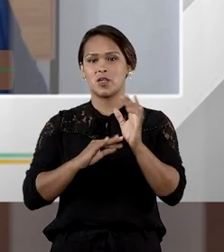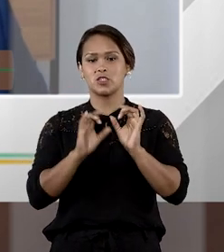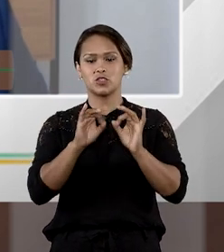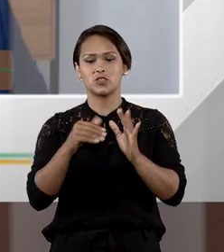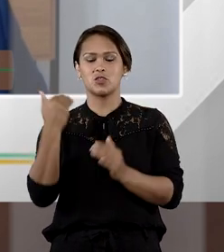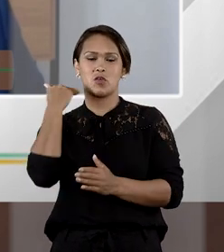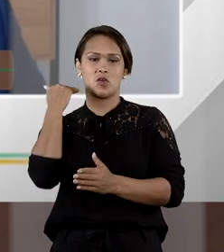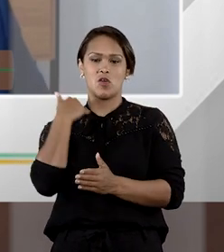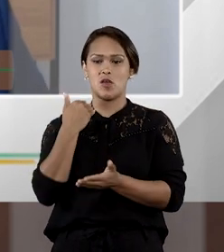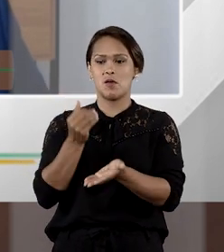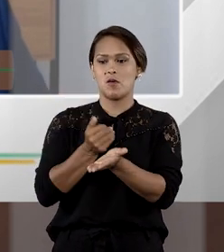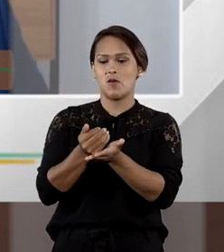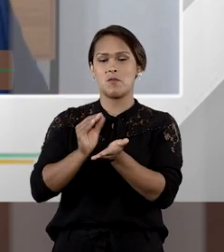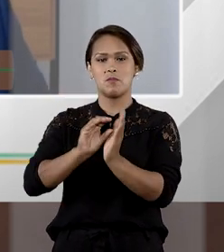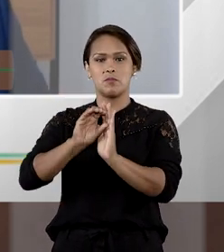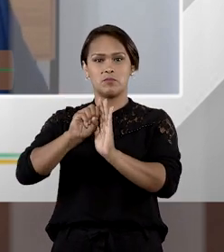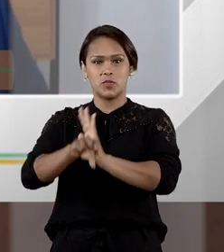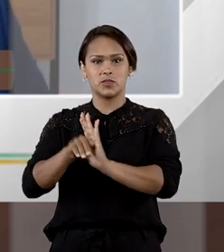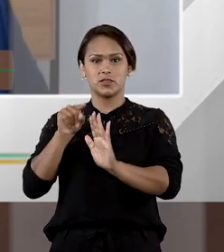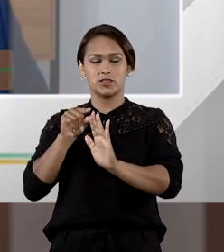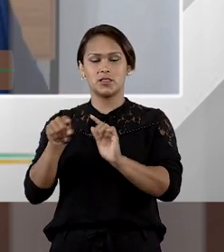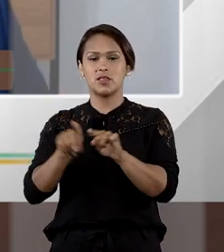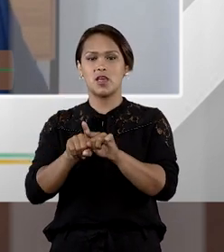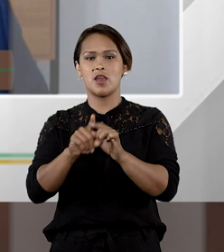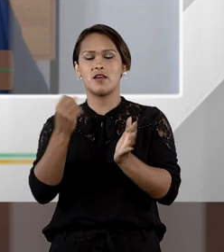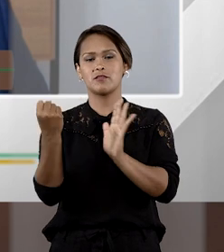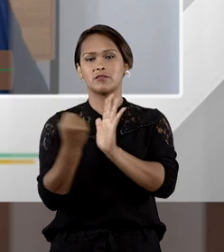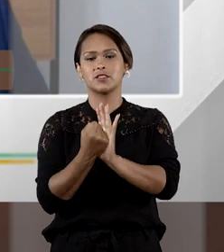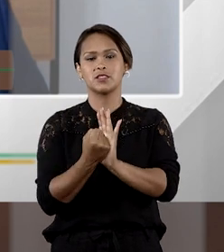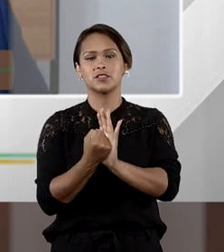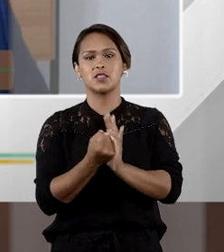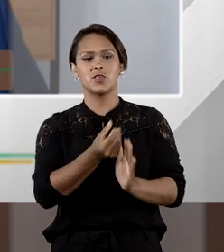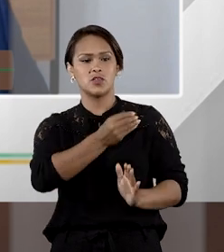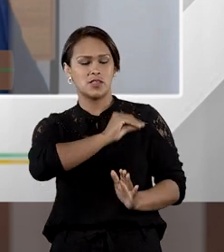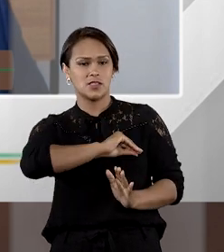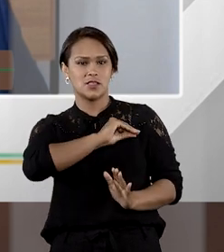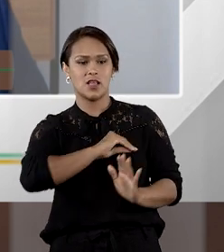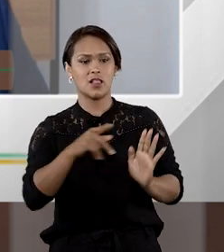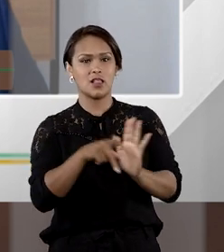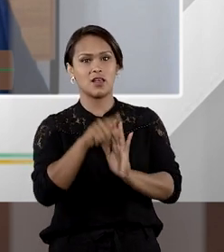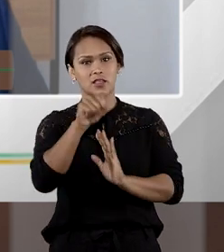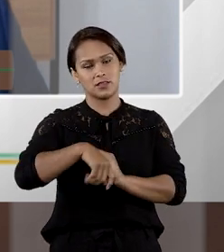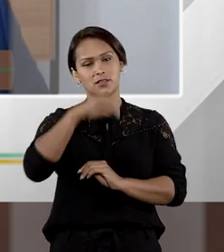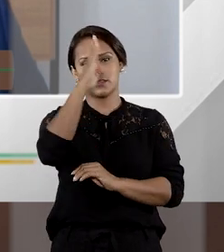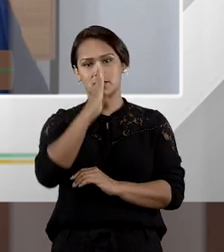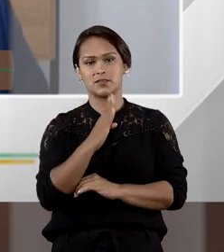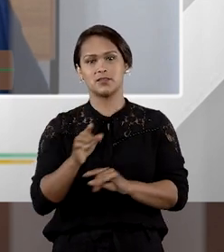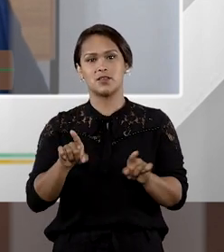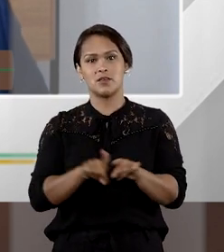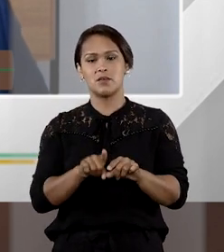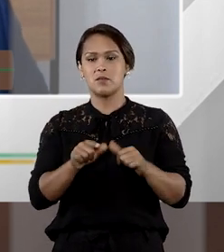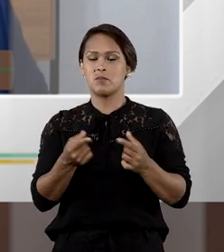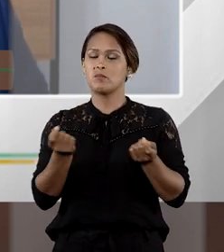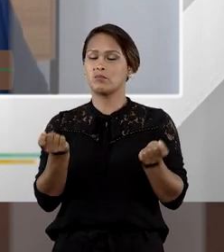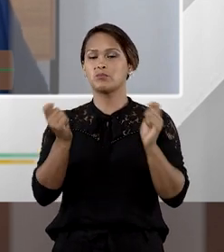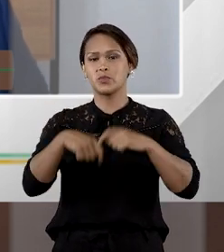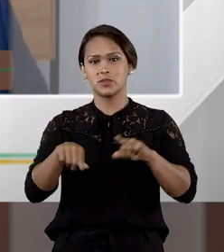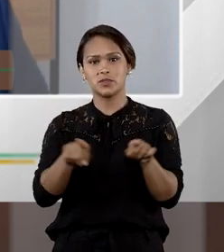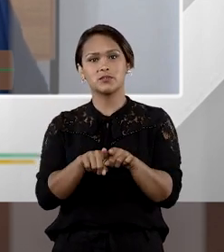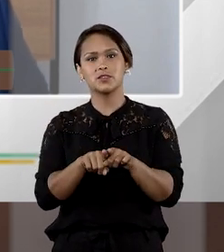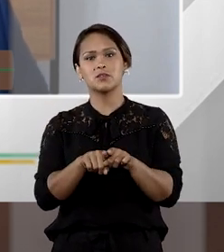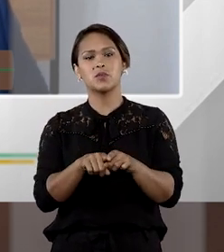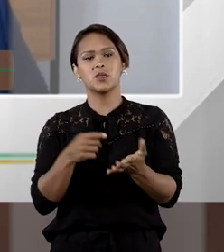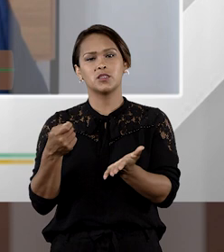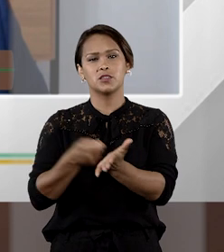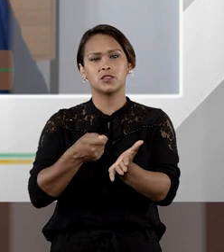geralmente nós temos um pensionamento e é muito comum a fixação em salários mínimos no Brasil, mas há a possibilidade também